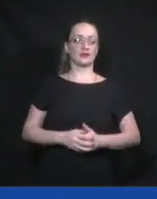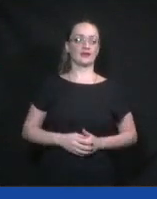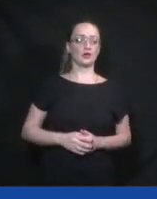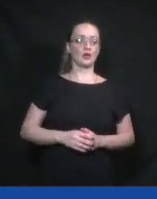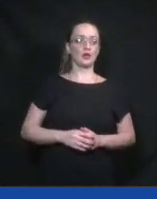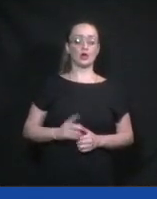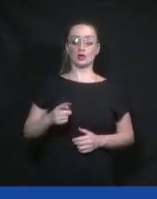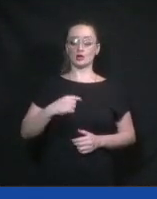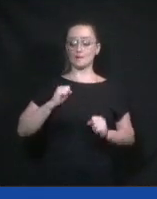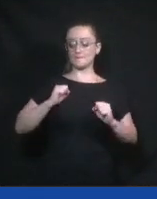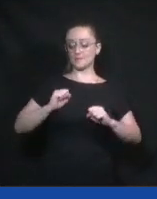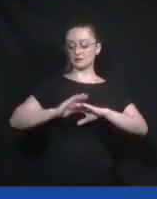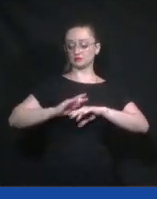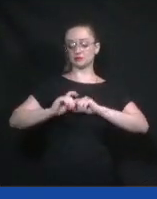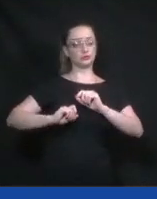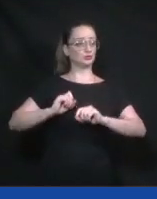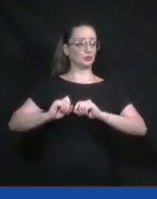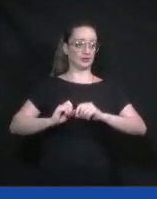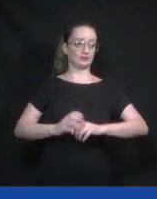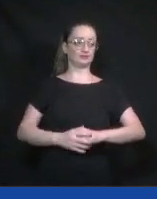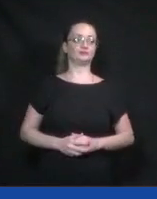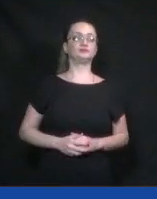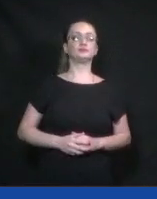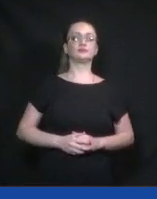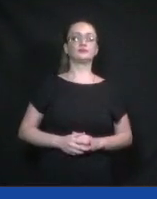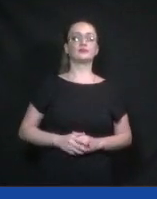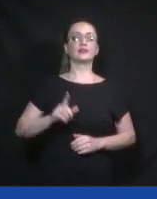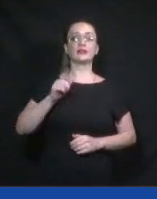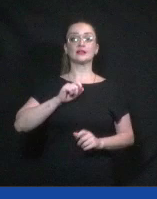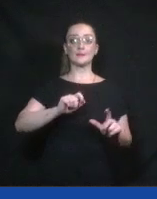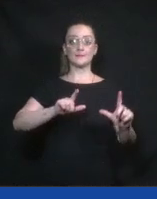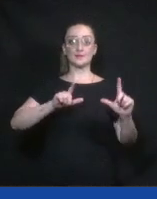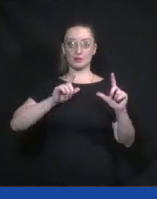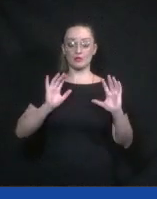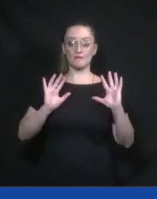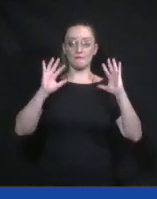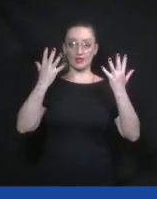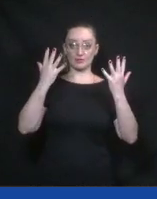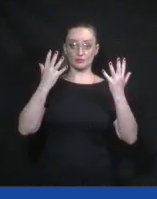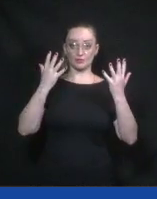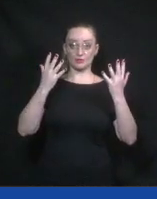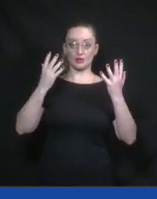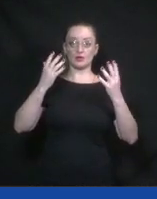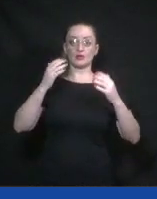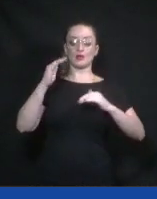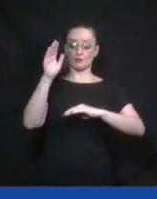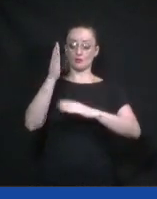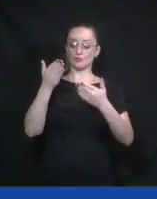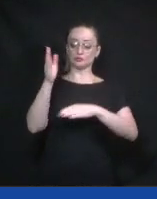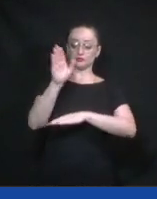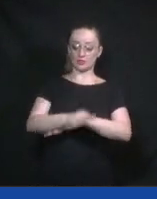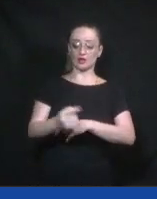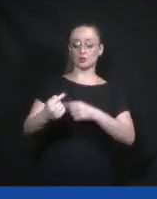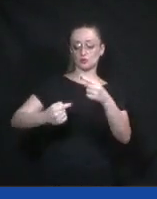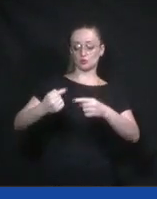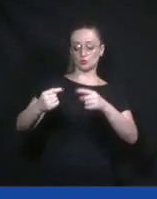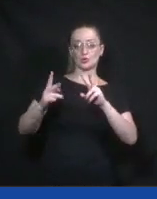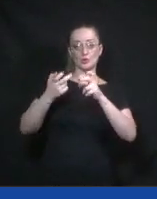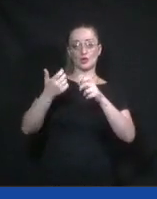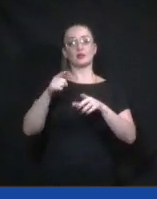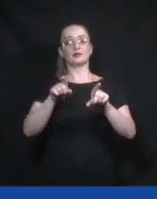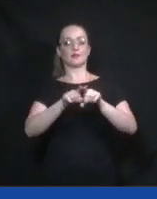podemos fazer em diante disso esse é um painel Esse é um evento hoje a tarde que se dedica a discutir entre outros